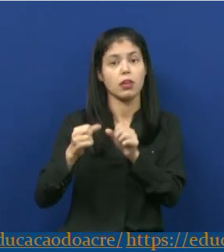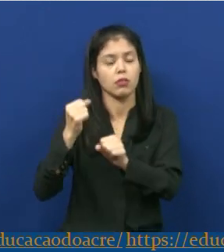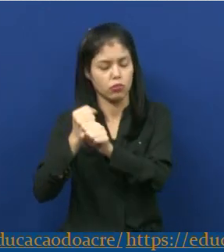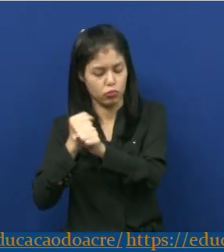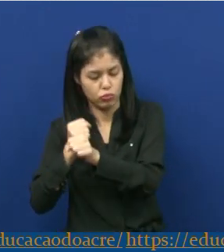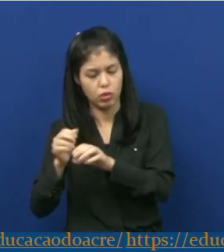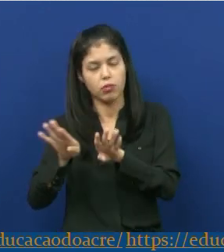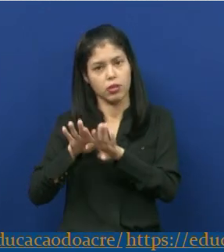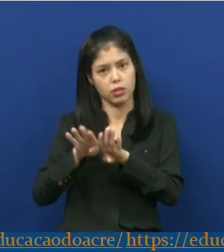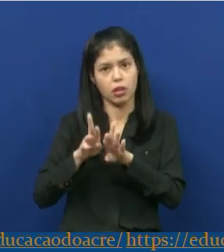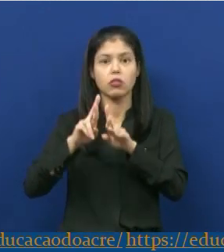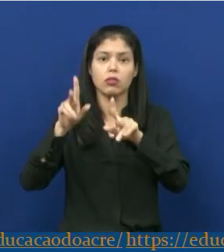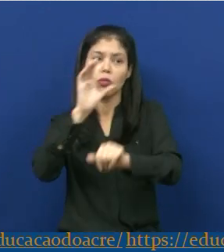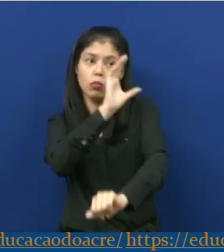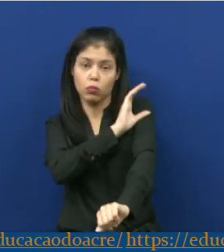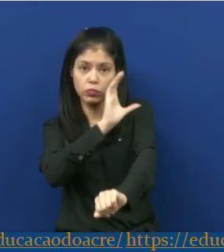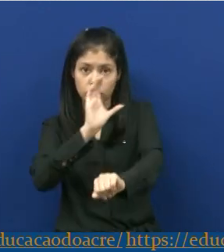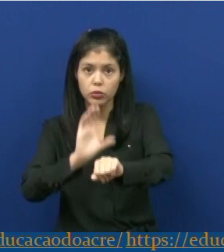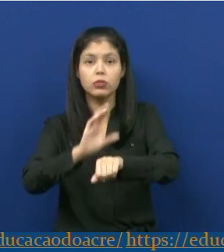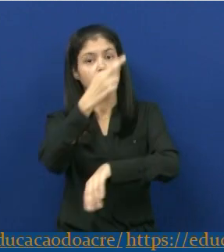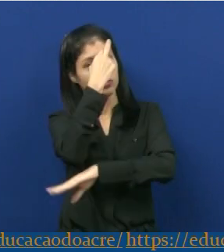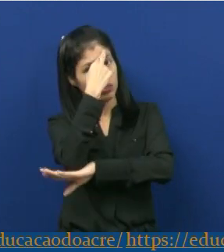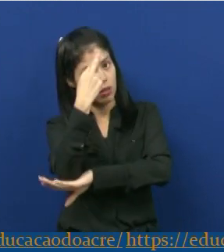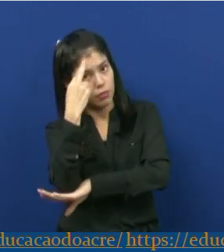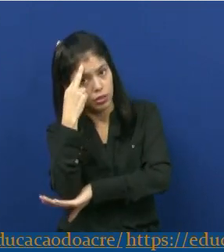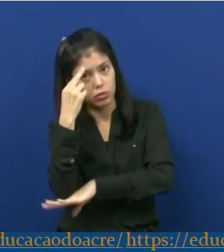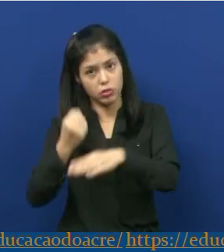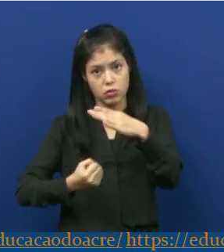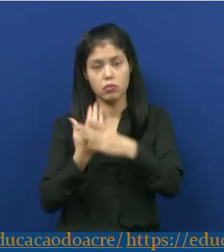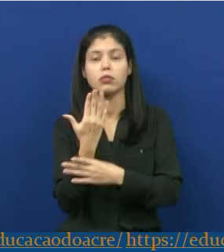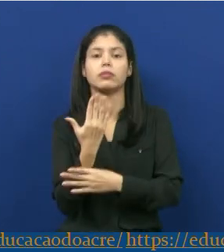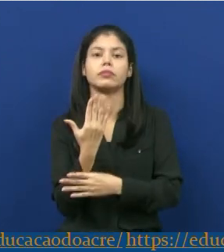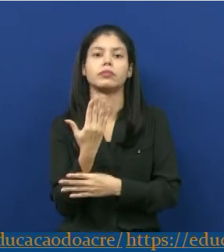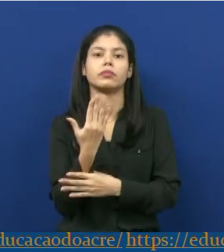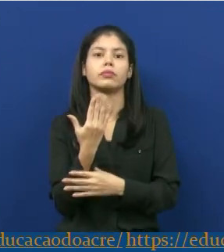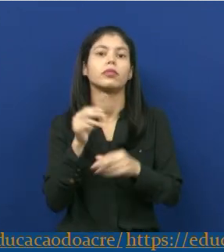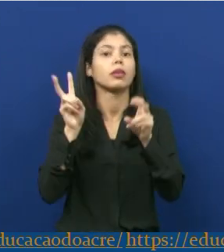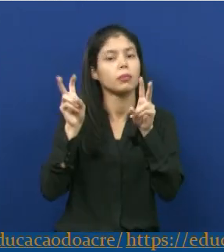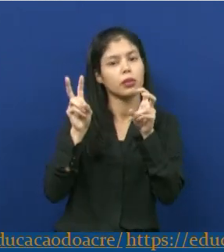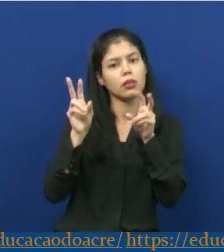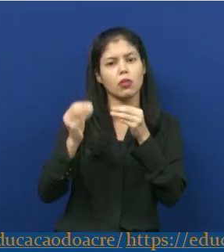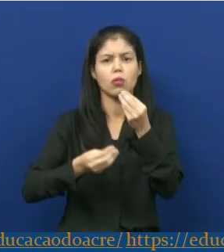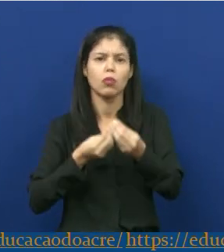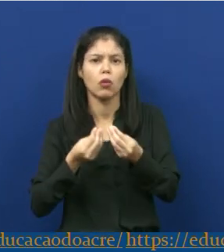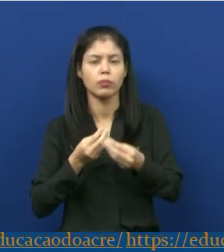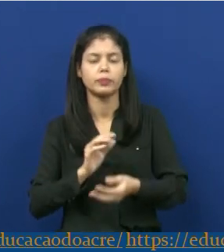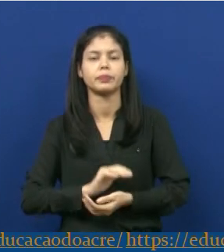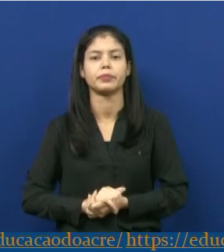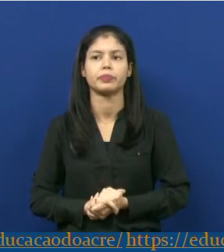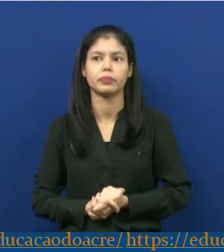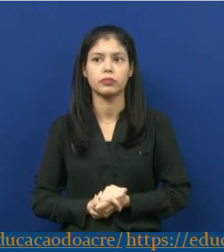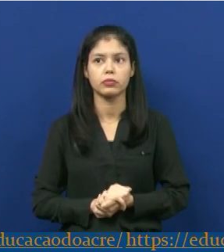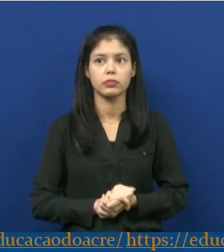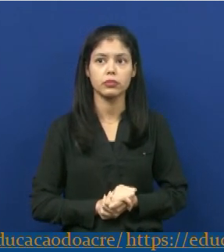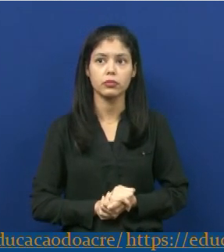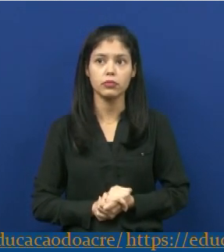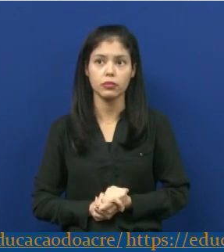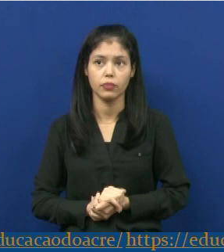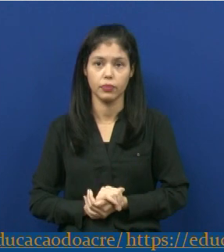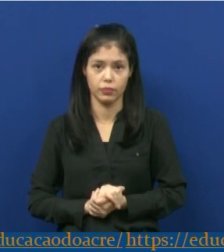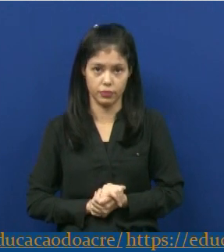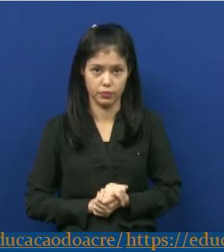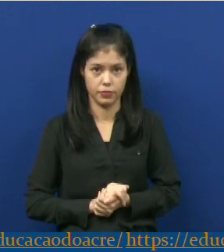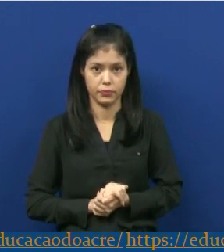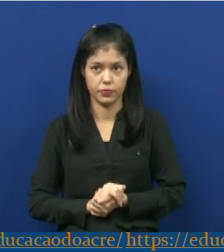construído culturalmente e historicamente em um determinado contexto histórico-cultural.